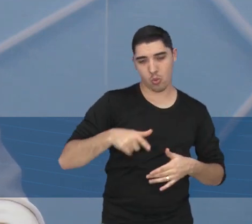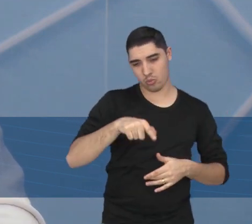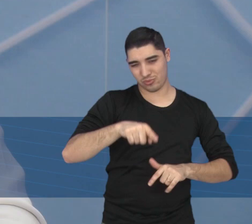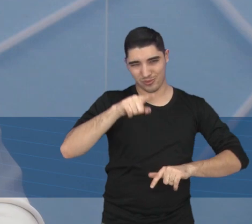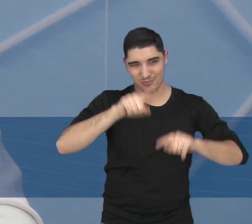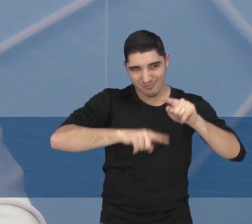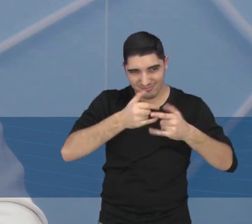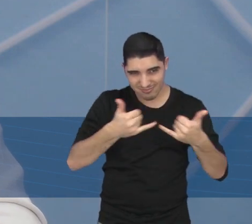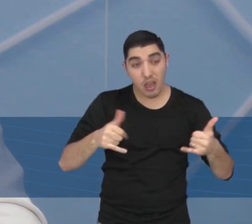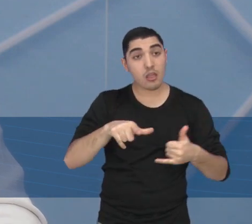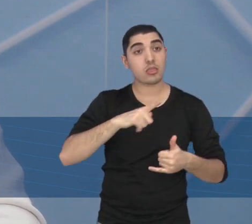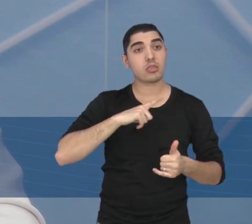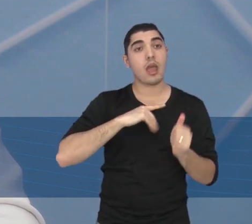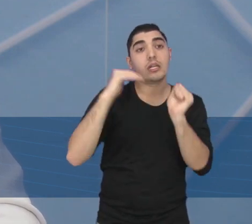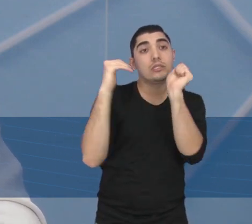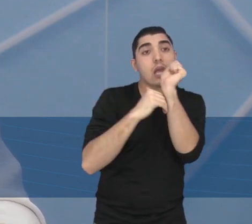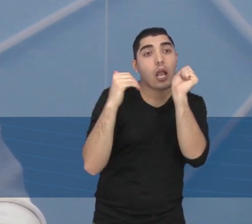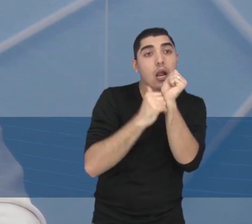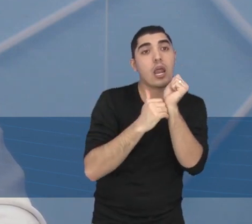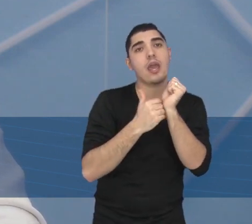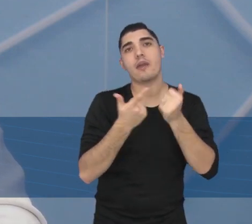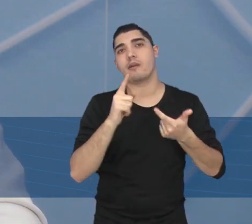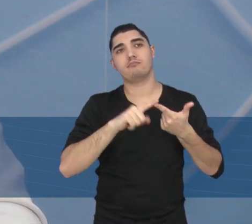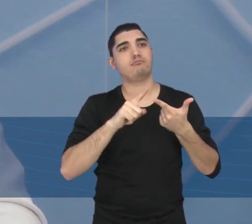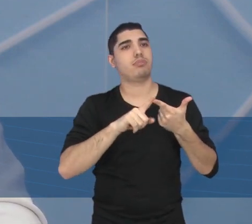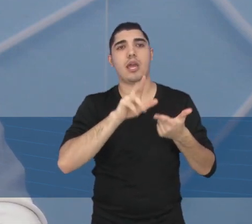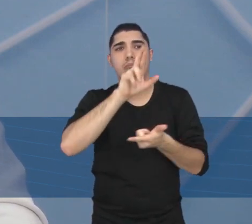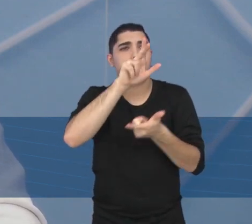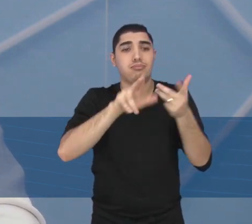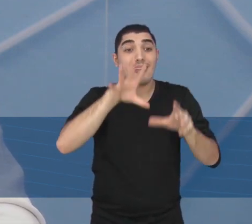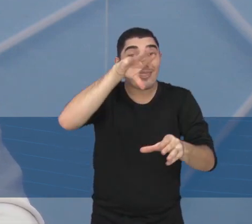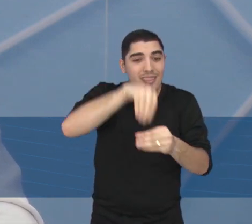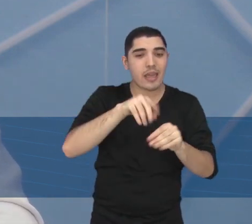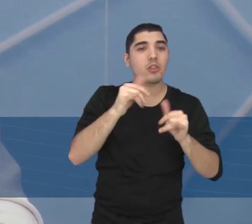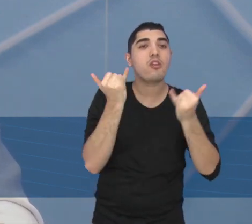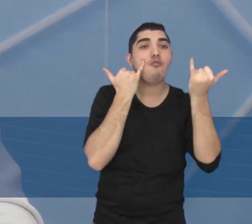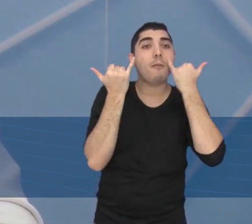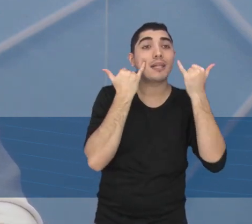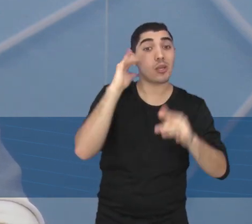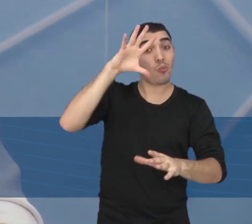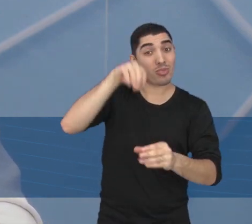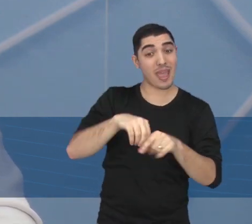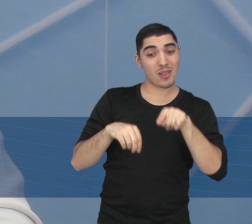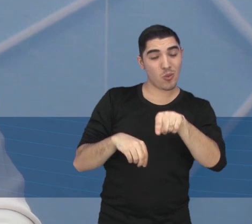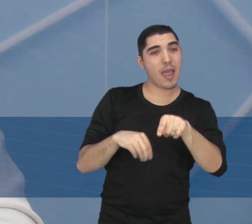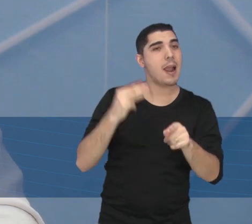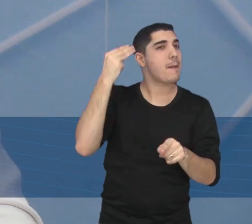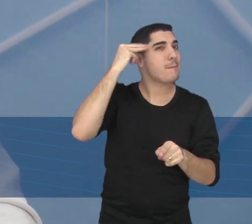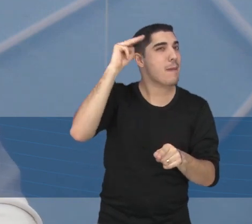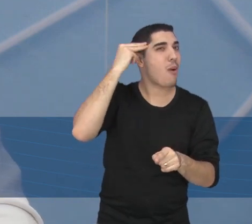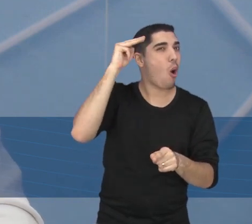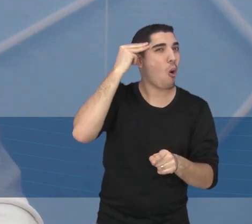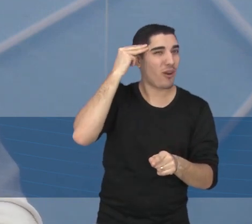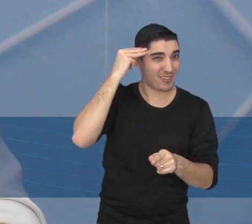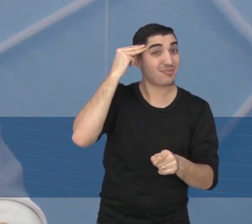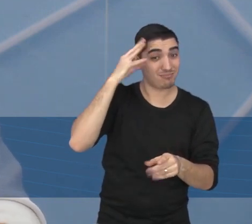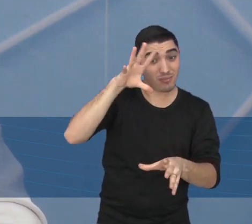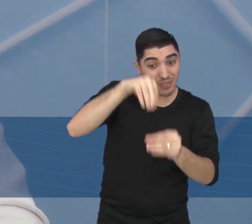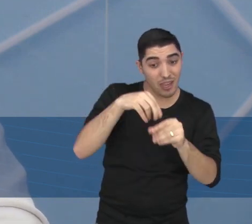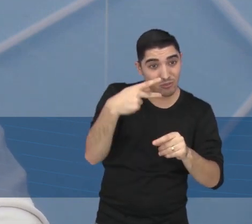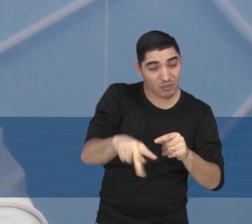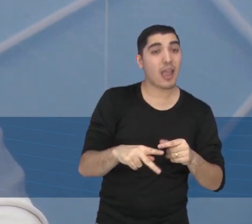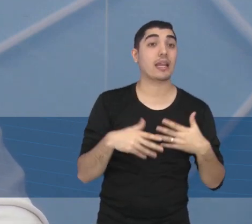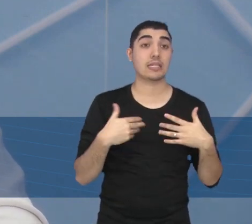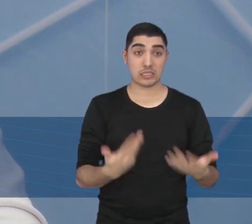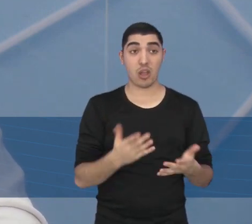tem senhas, tem ali informações sigilosas, né? E a gente tem essa preocupação de demonstrar para o consumidor ou para o cliente, no caso